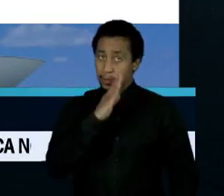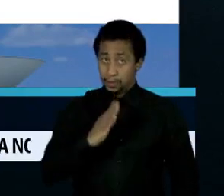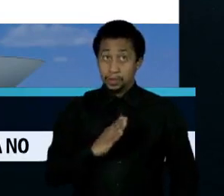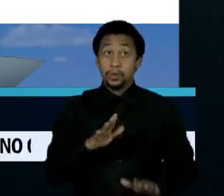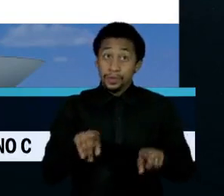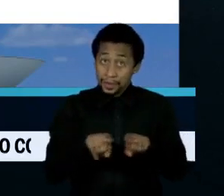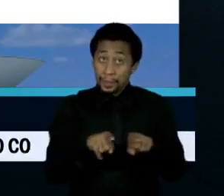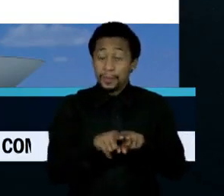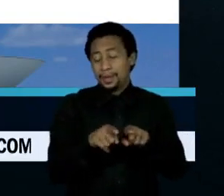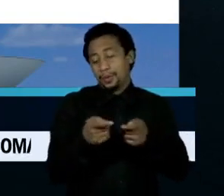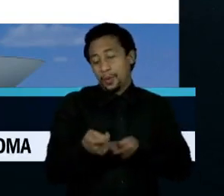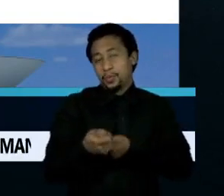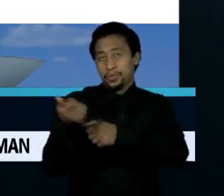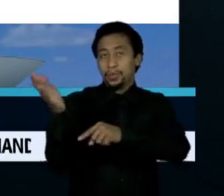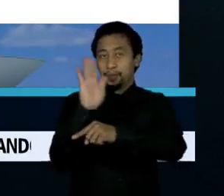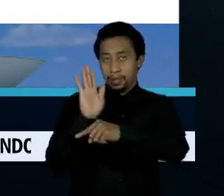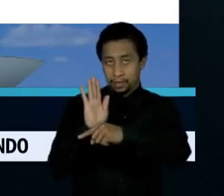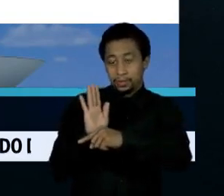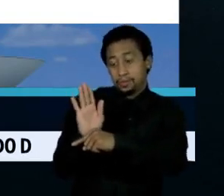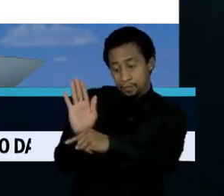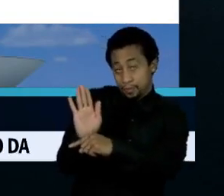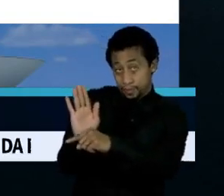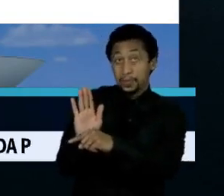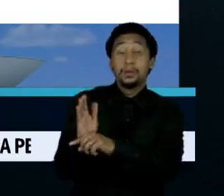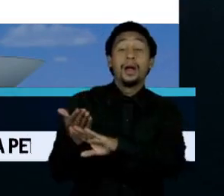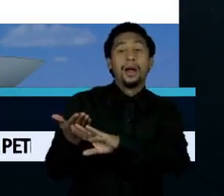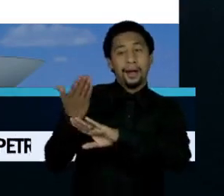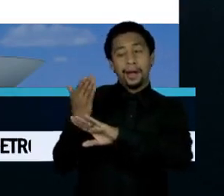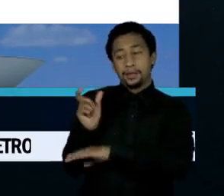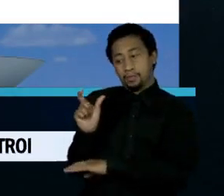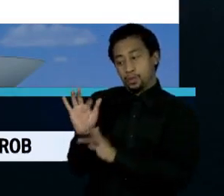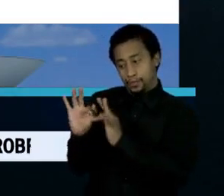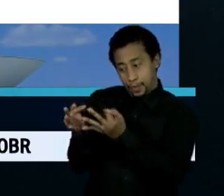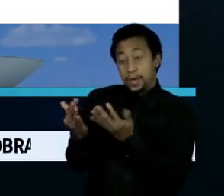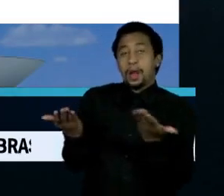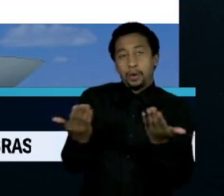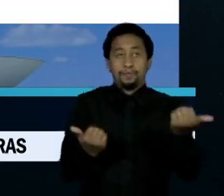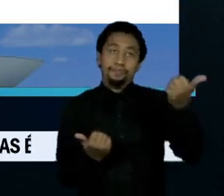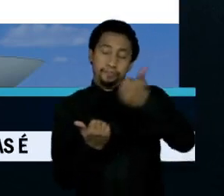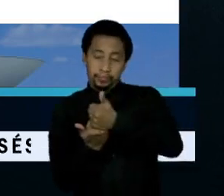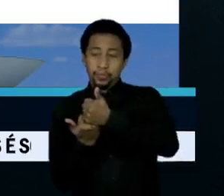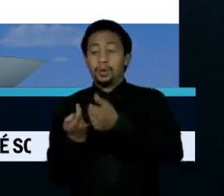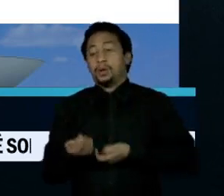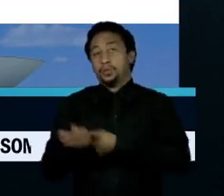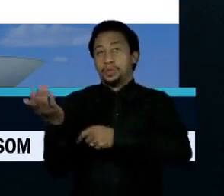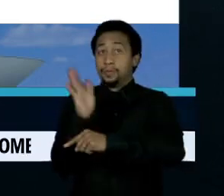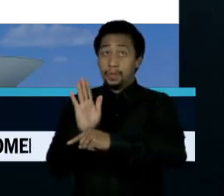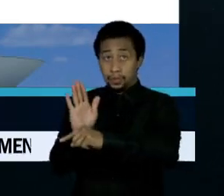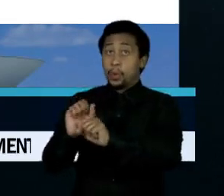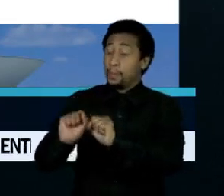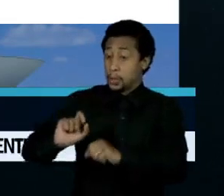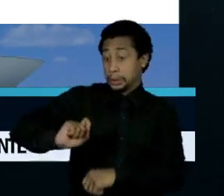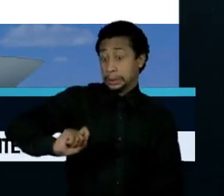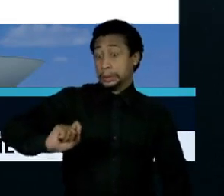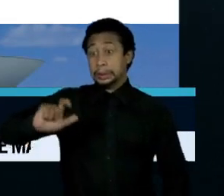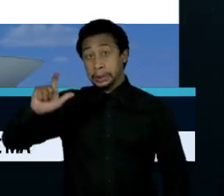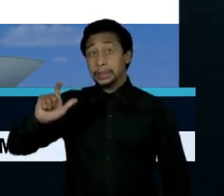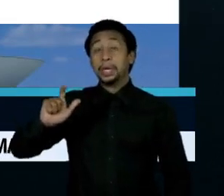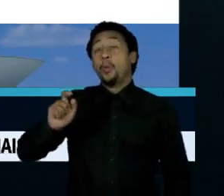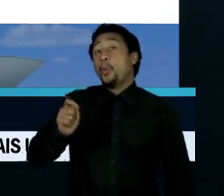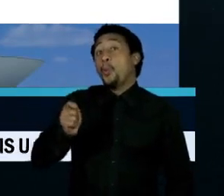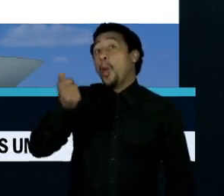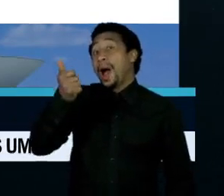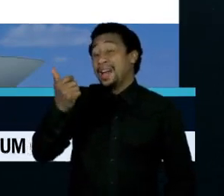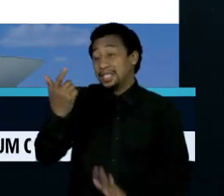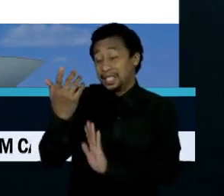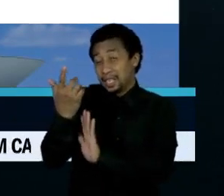substituiu o bolsa família teve seu valor elevado de 35 milhões para mais de 90 milhões e já